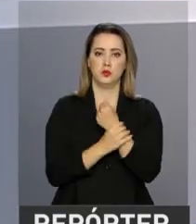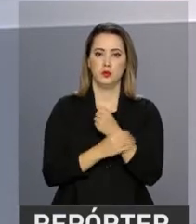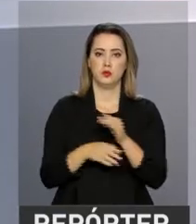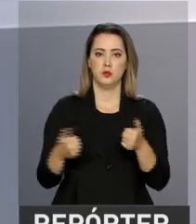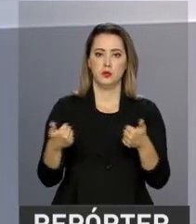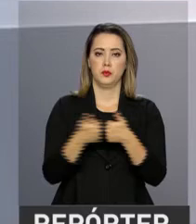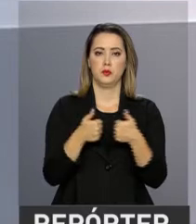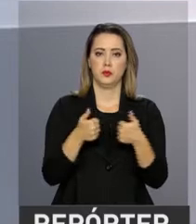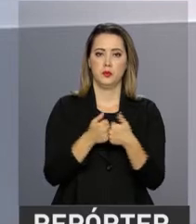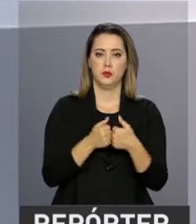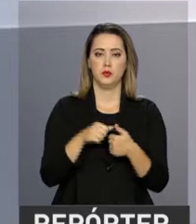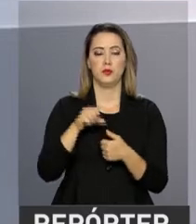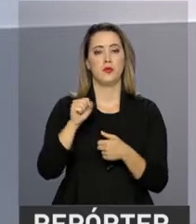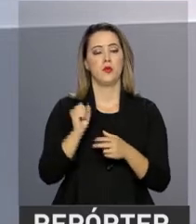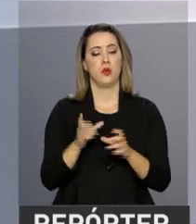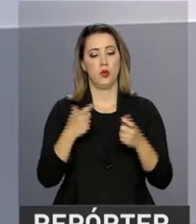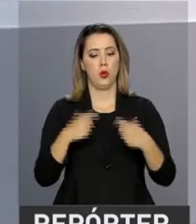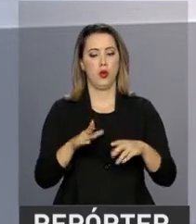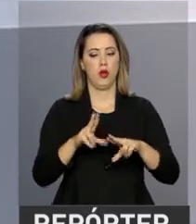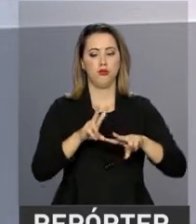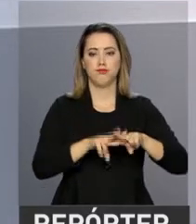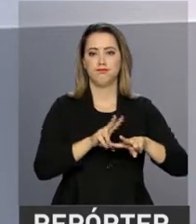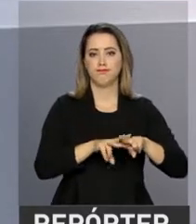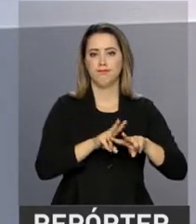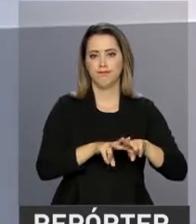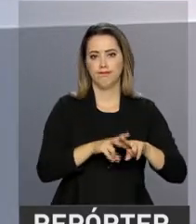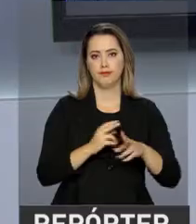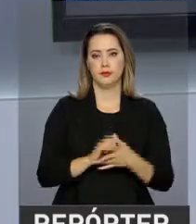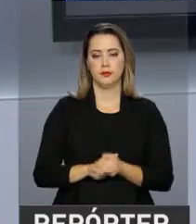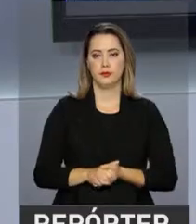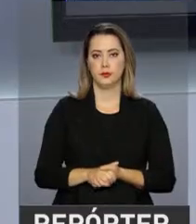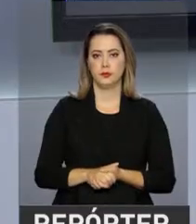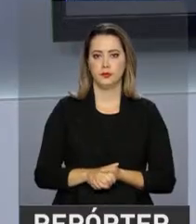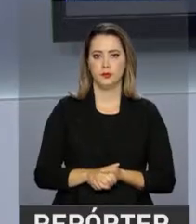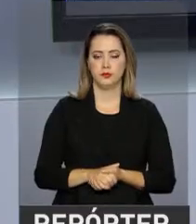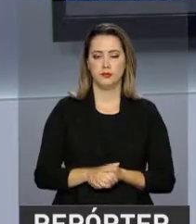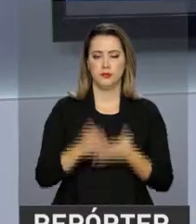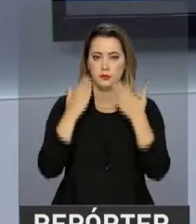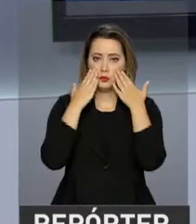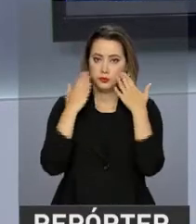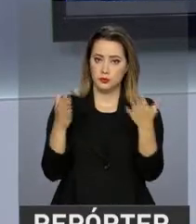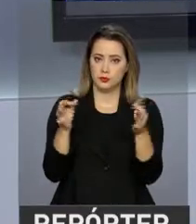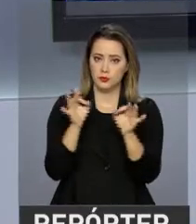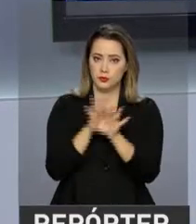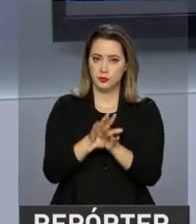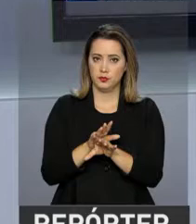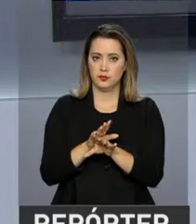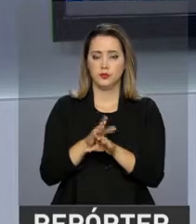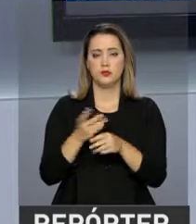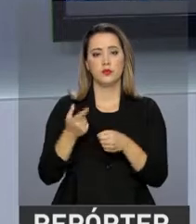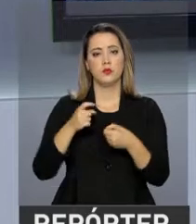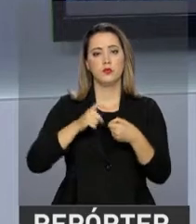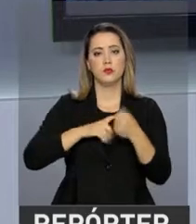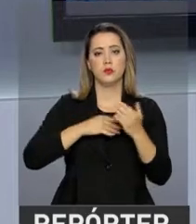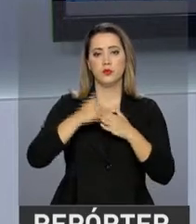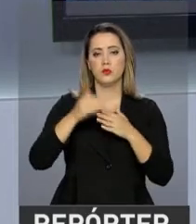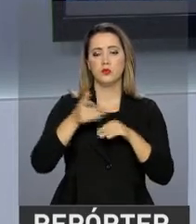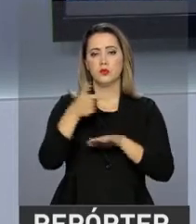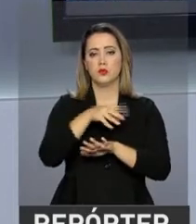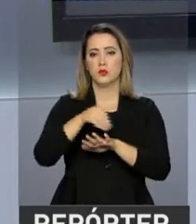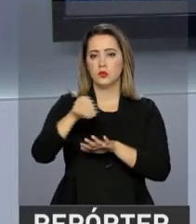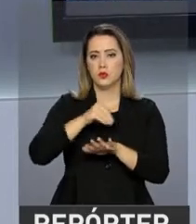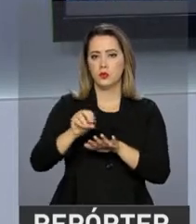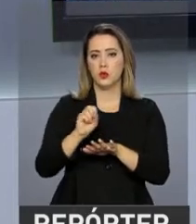do sistema penitenciário do estado o repórter nbr fica por aqui nós voltamos a qualquer momento com